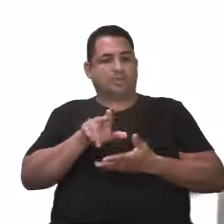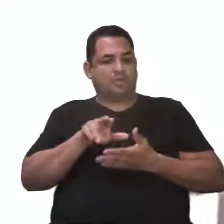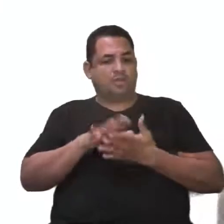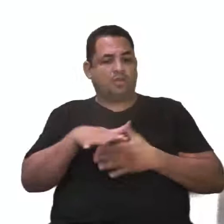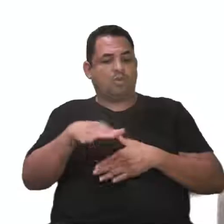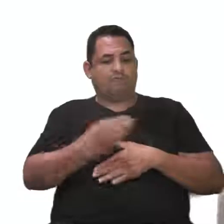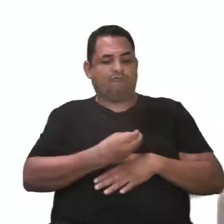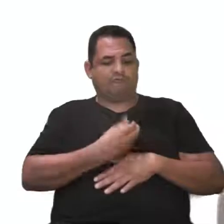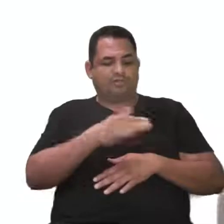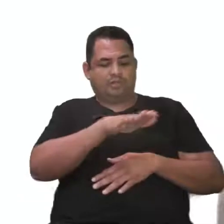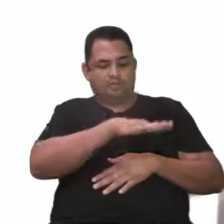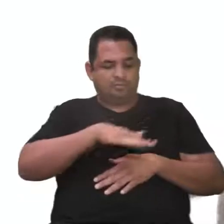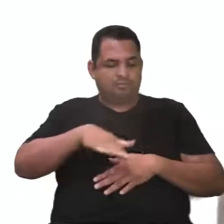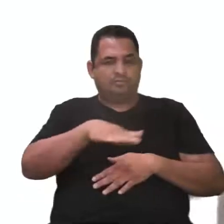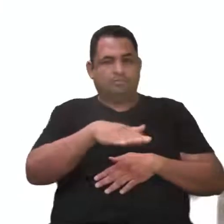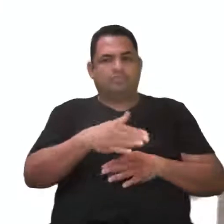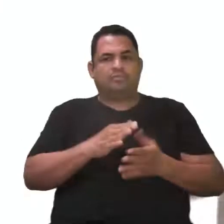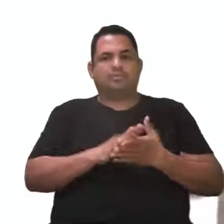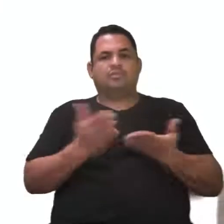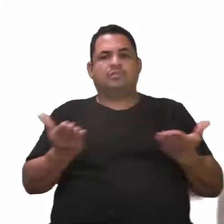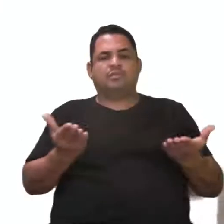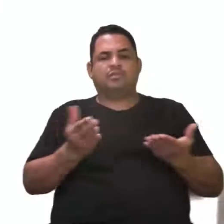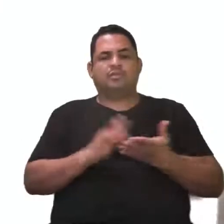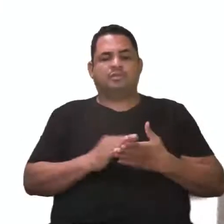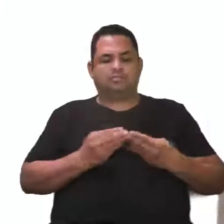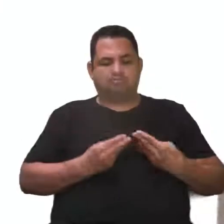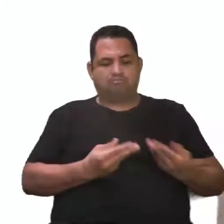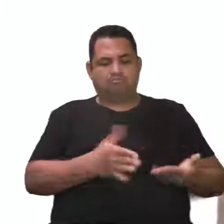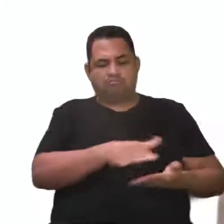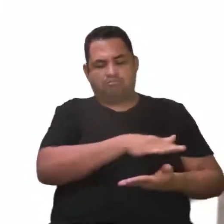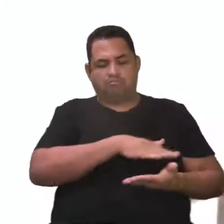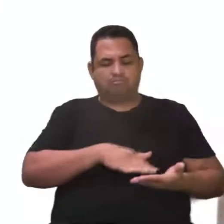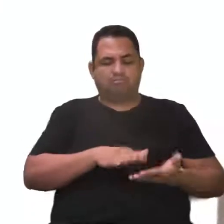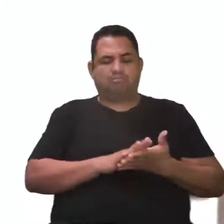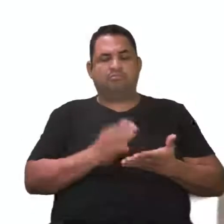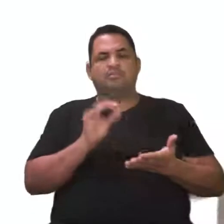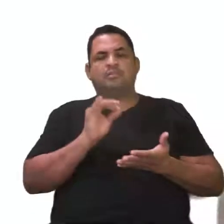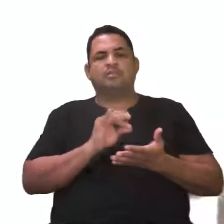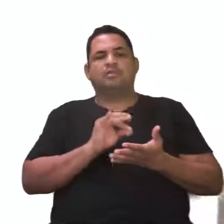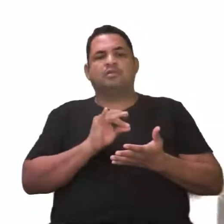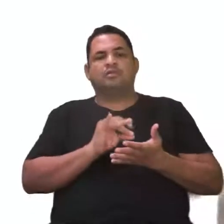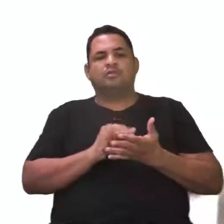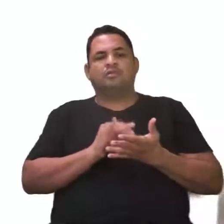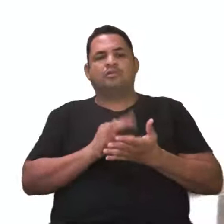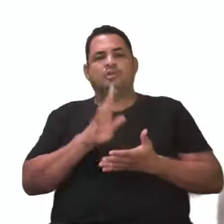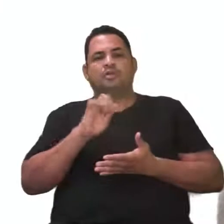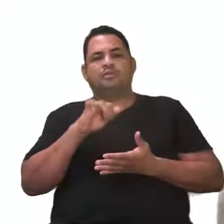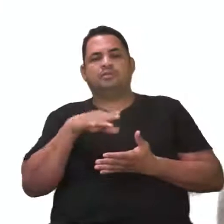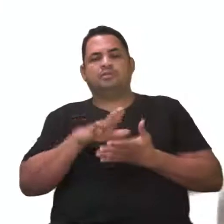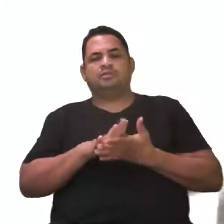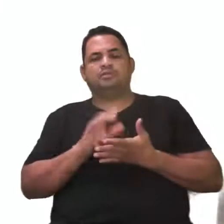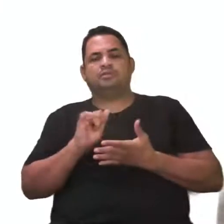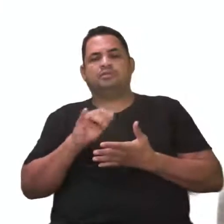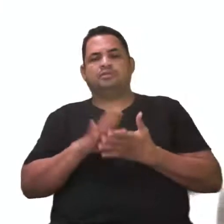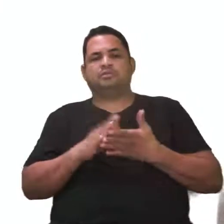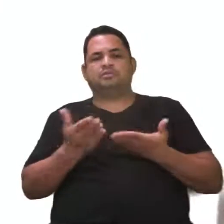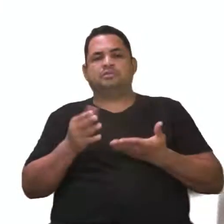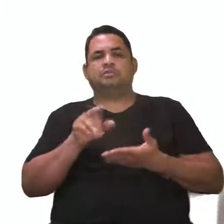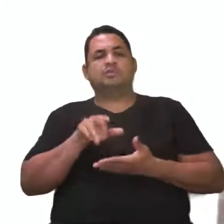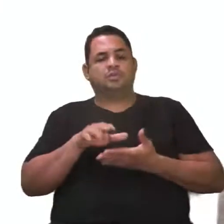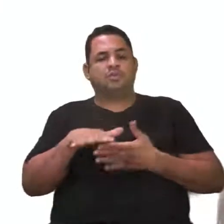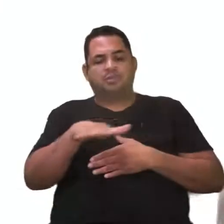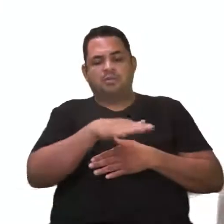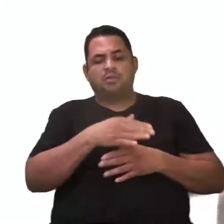igual. Estão no mesmo ambiente, então estão disponibilizando os fatores abióticos sobre esse meio, estão disponibilizando